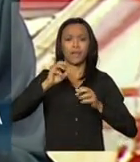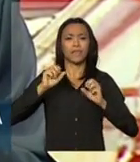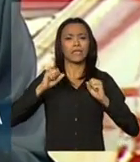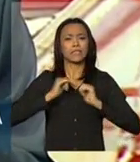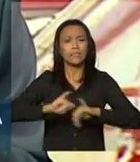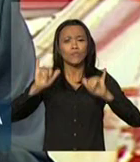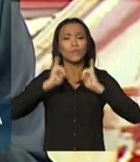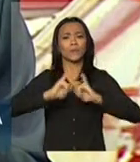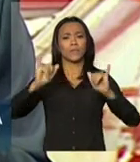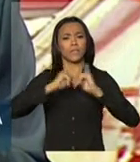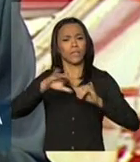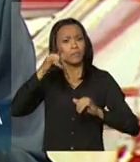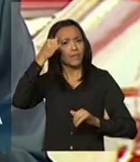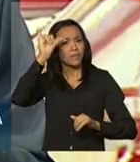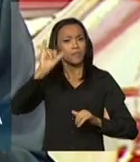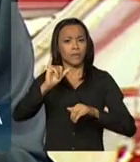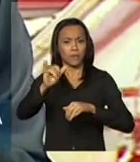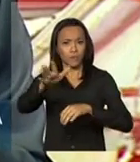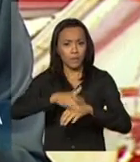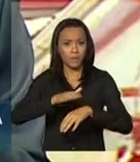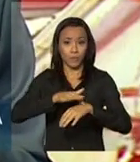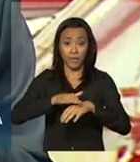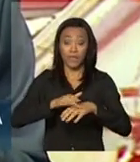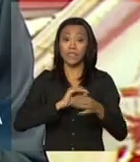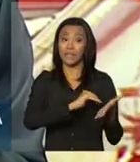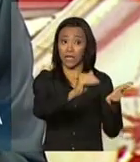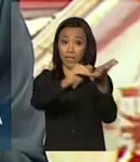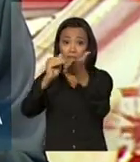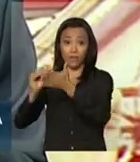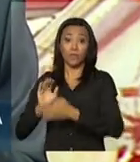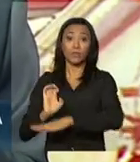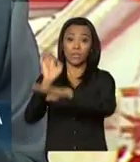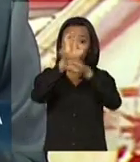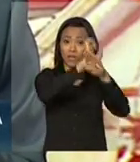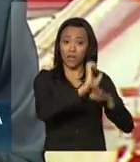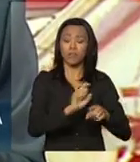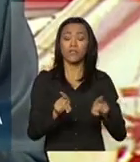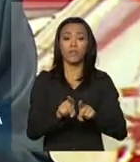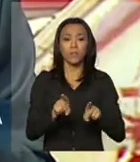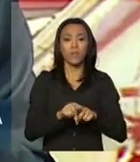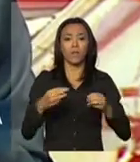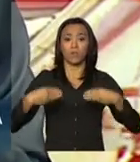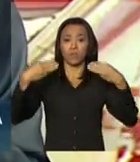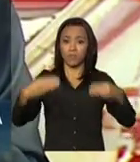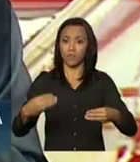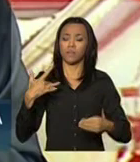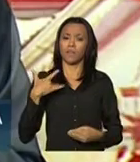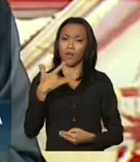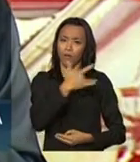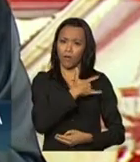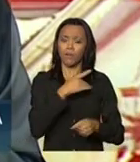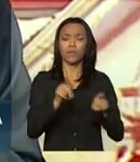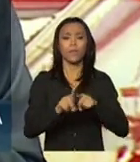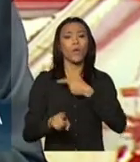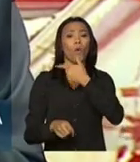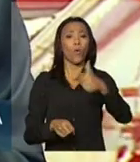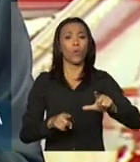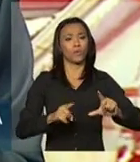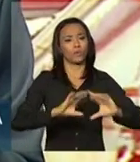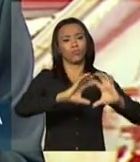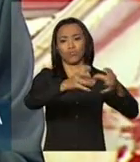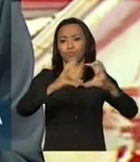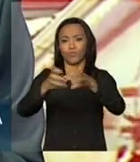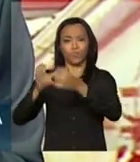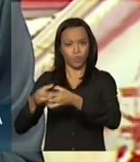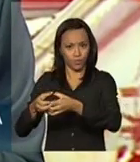o tempo todo, diretamente, secretarias estaduais, municipais de saúde, o Ministério da Saúde, organizações não governamentais que